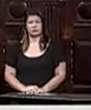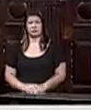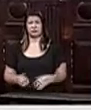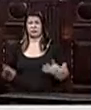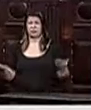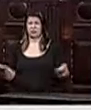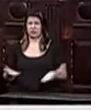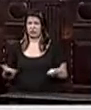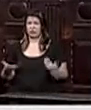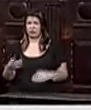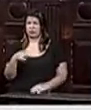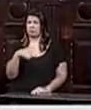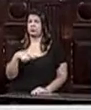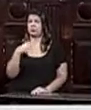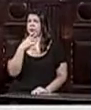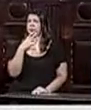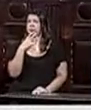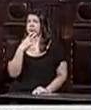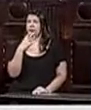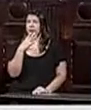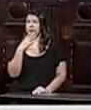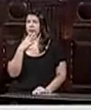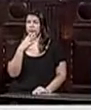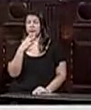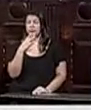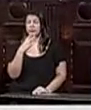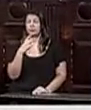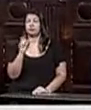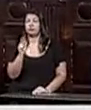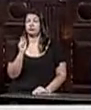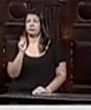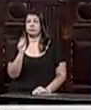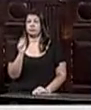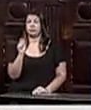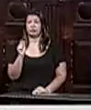estamos tomando conhecimento de que